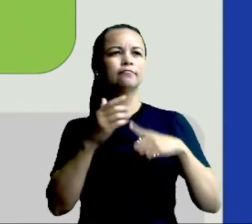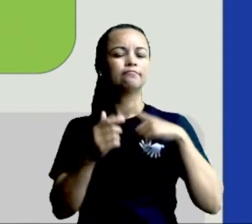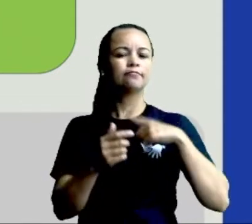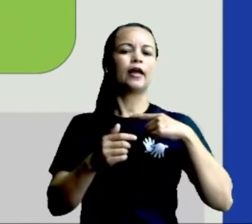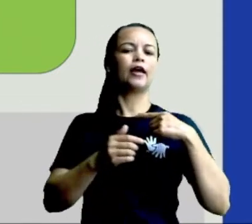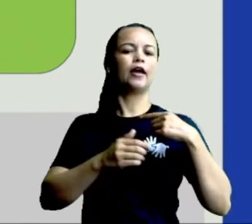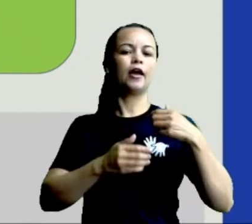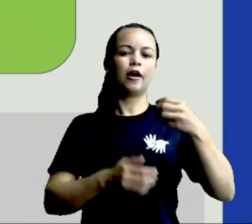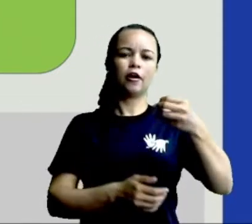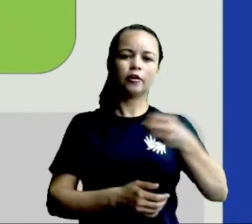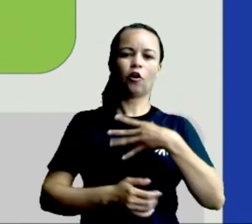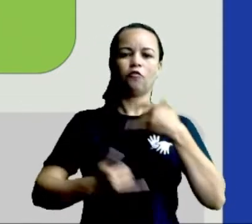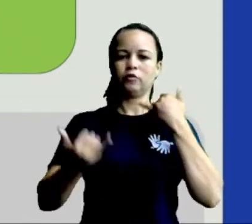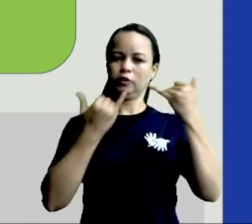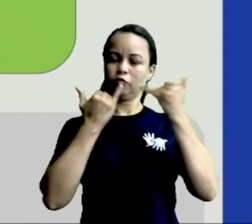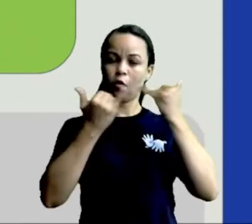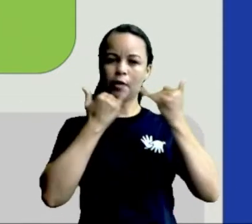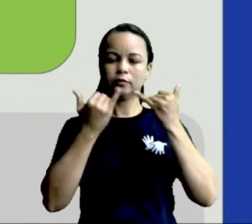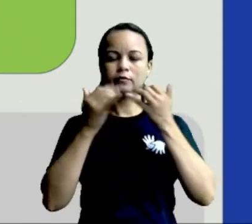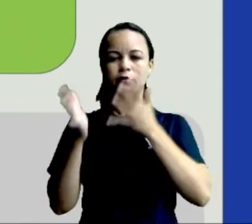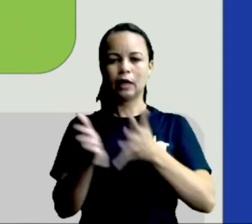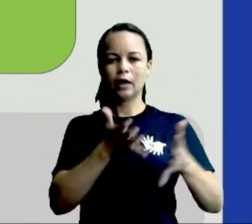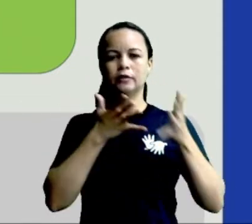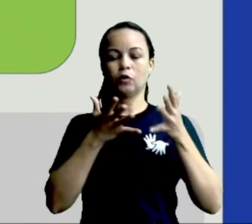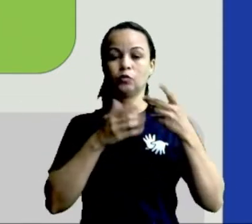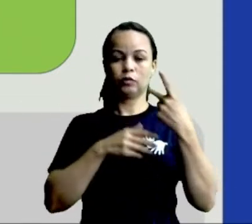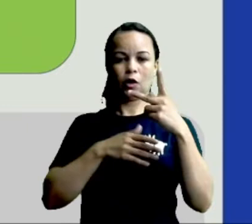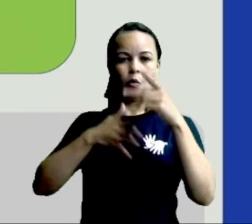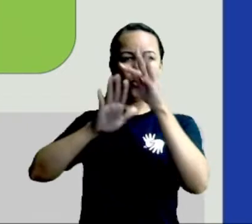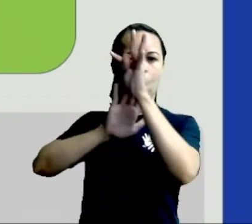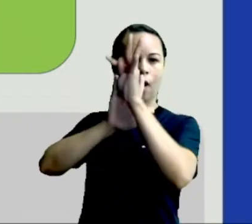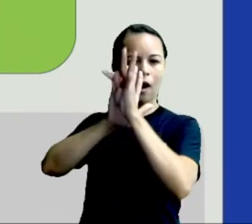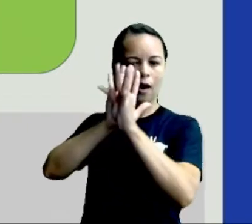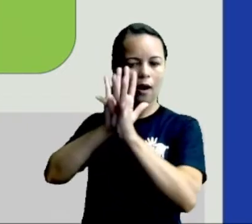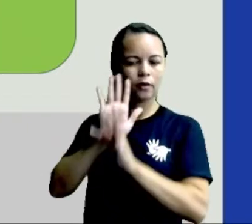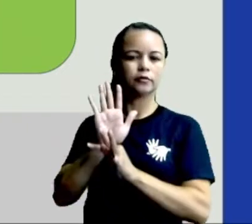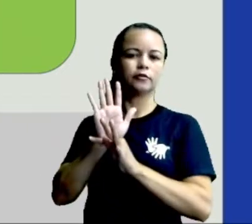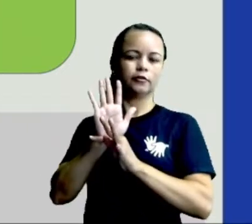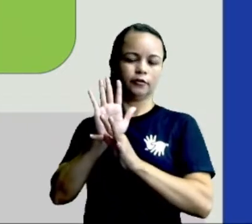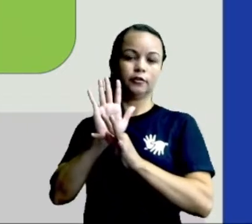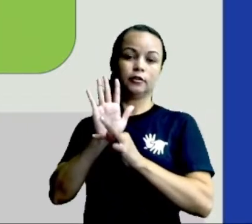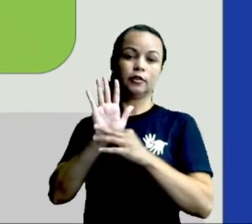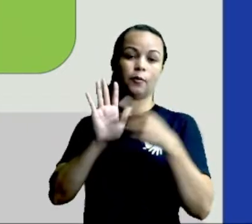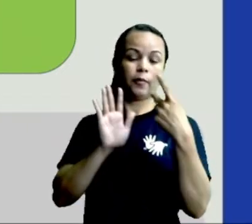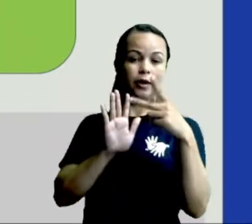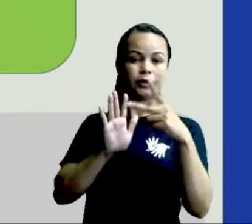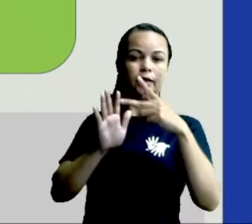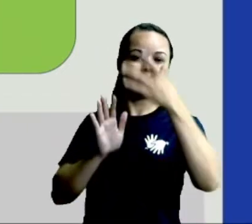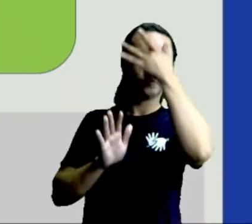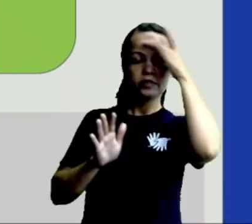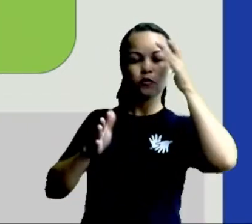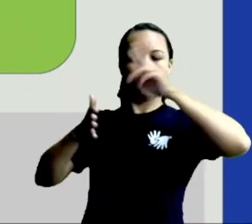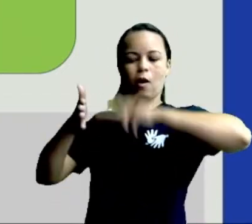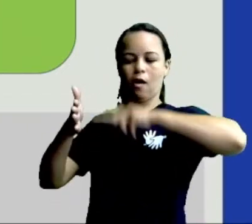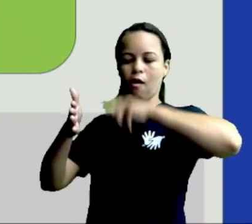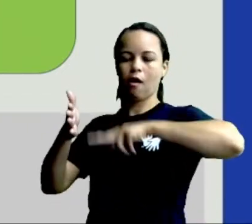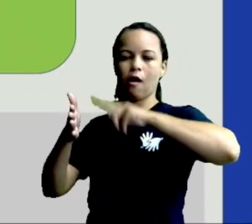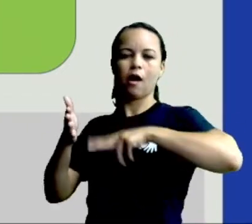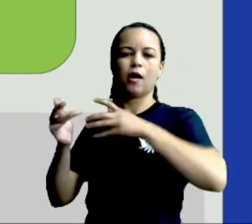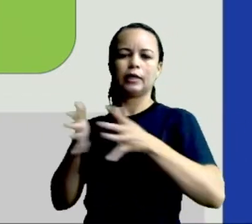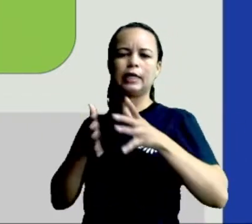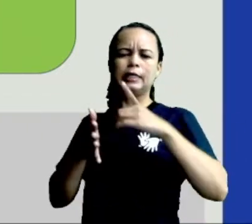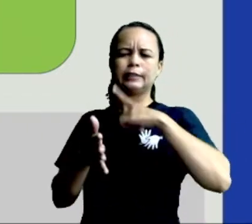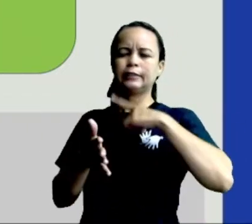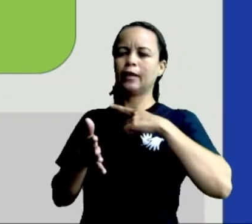informações novas durante o teu texto, no decorrer do teu texto, para que ali o teu leitor, ele tenha mais